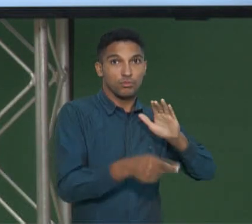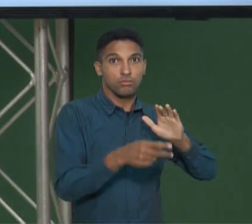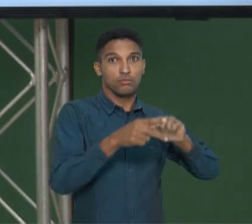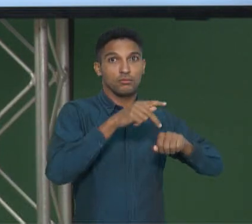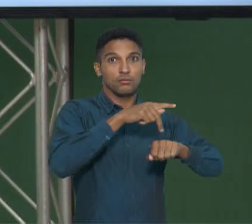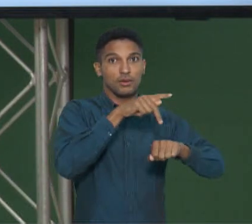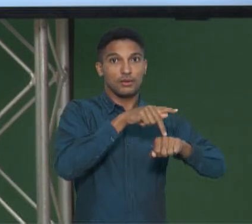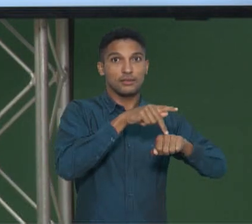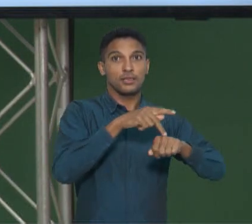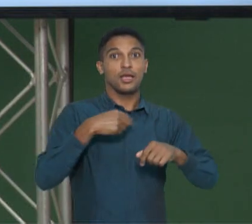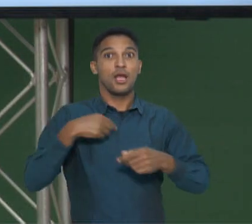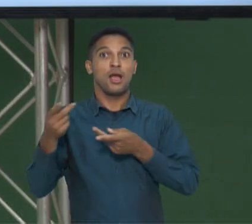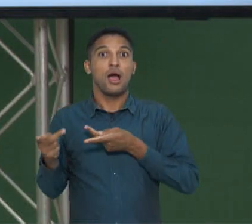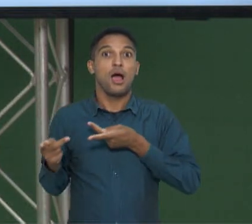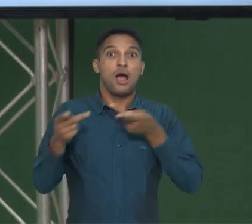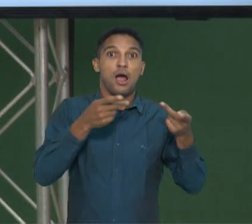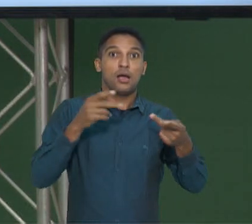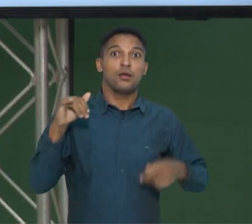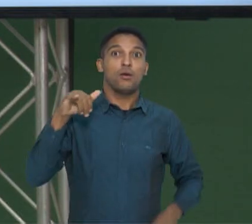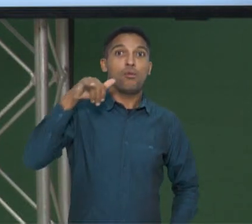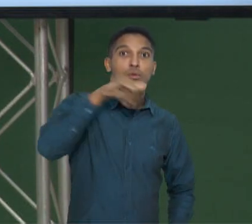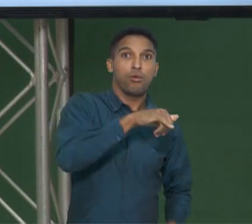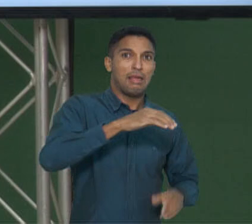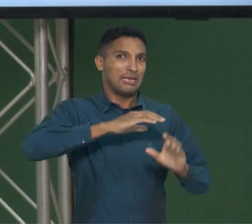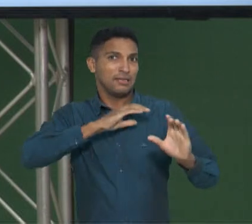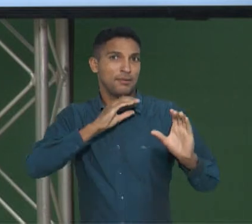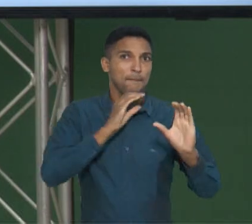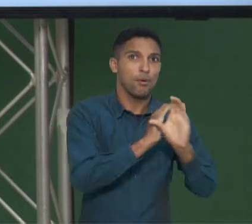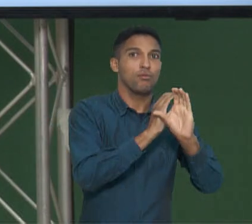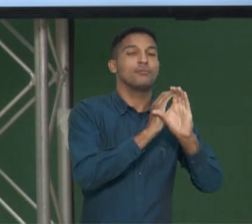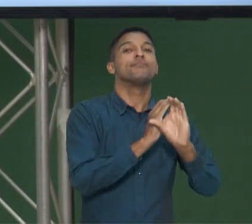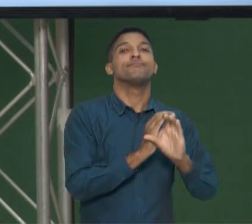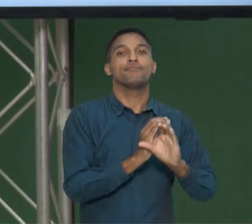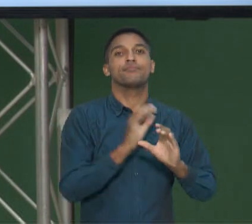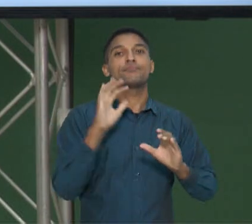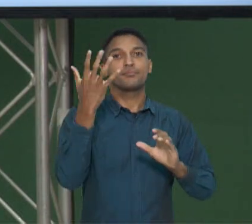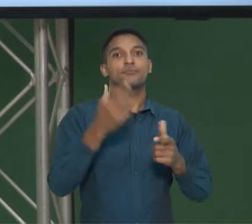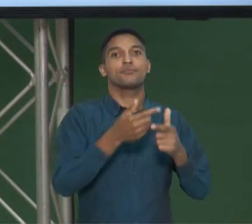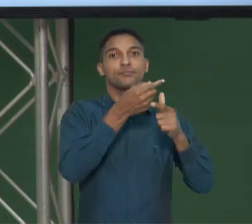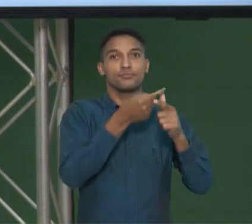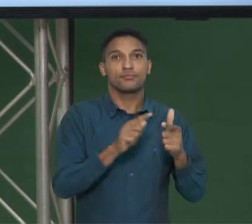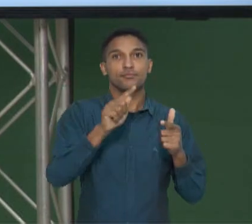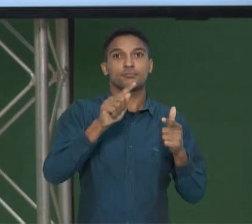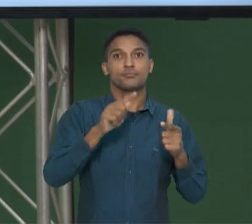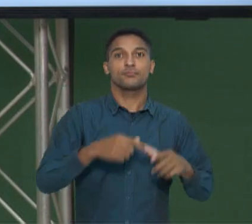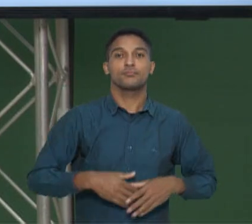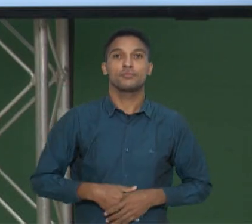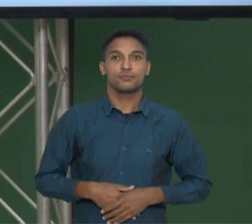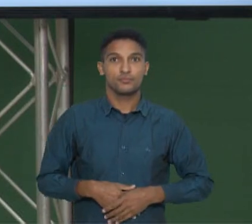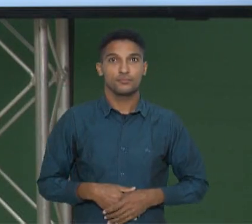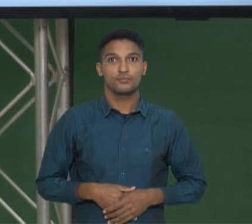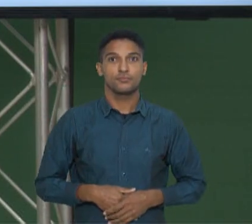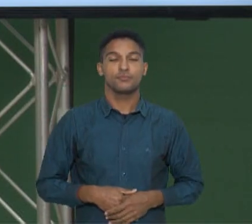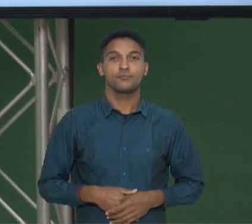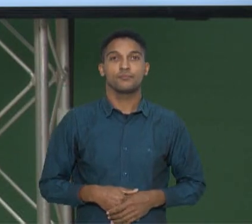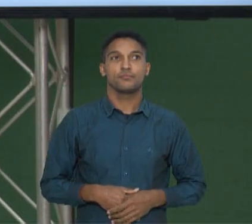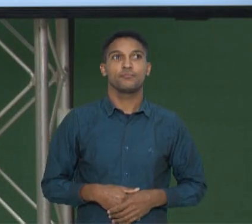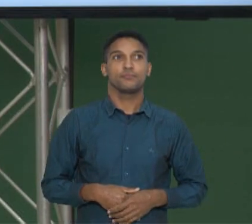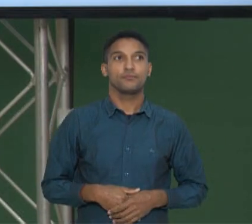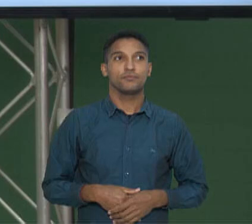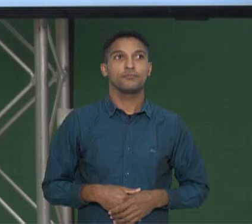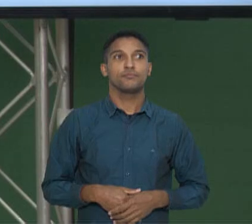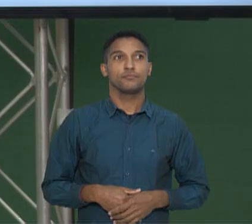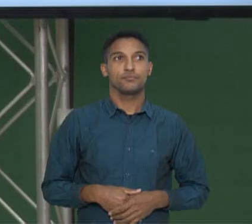está visitando, né, sendo turista. Então aqui quando fala, né, además, além de